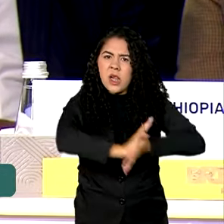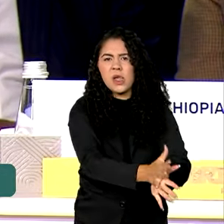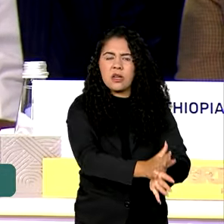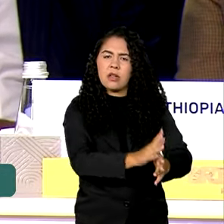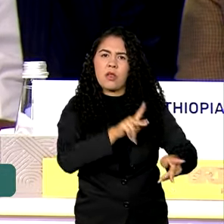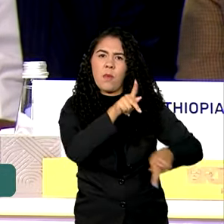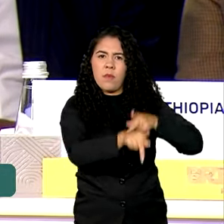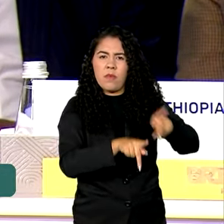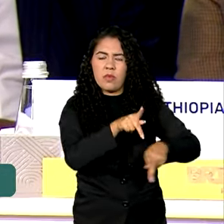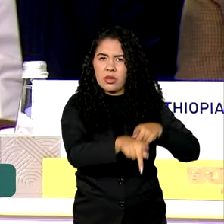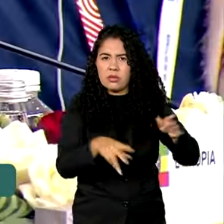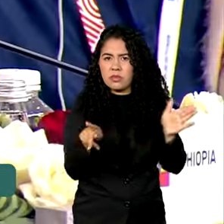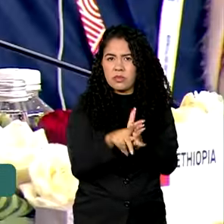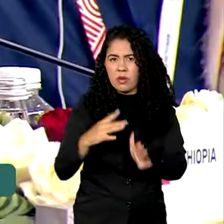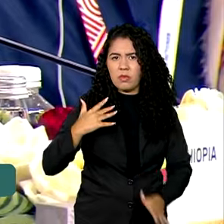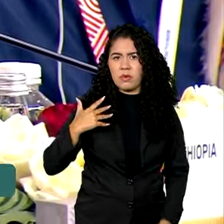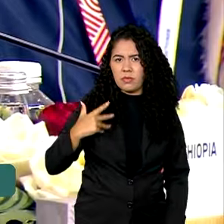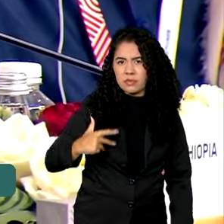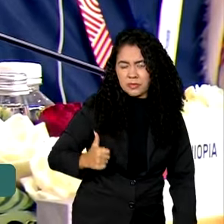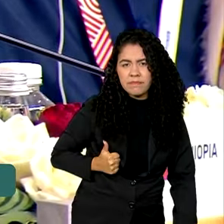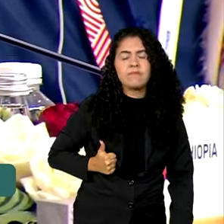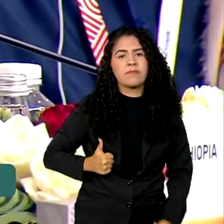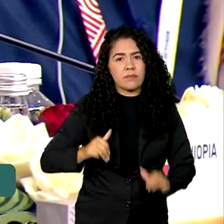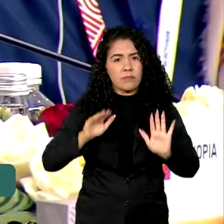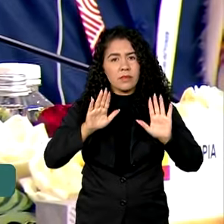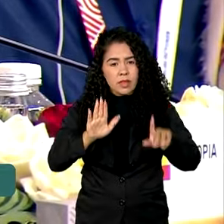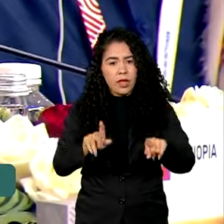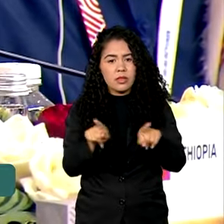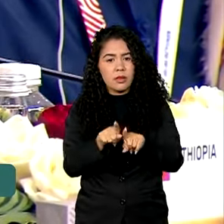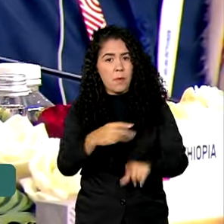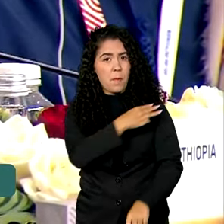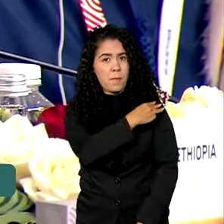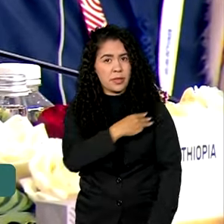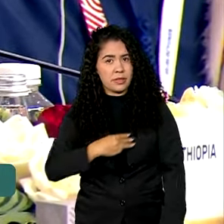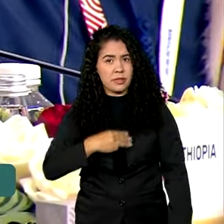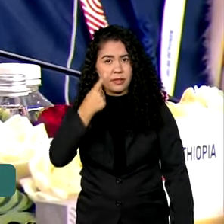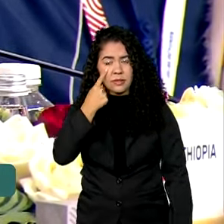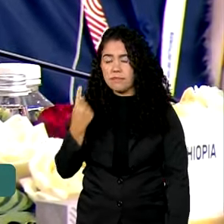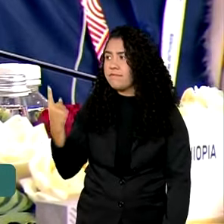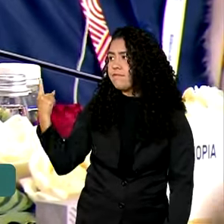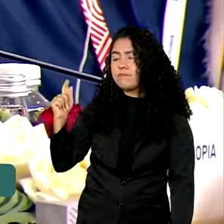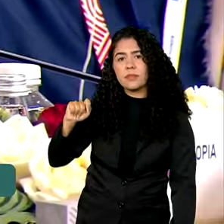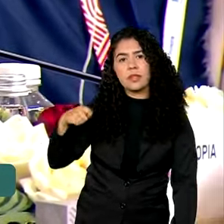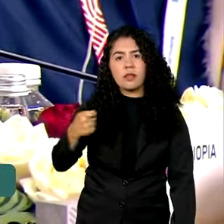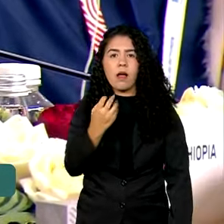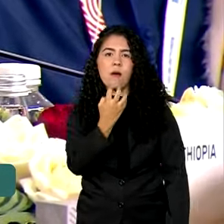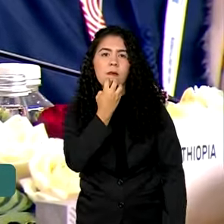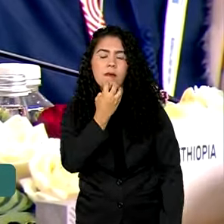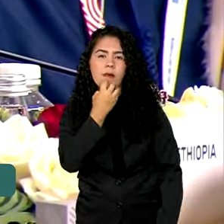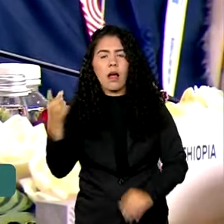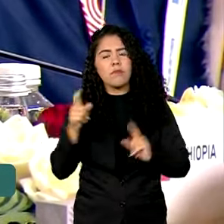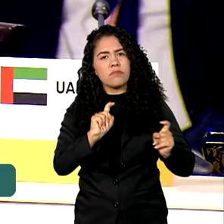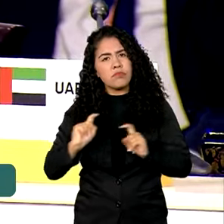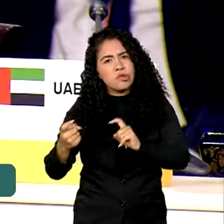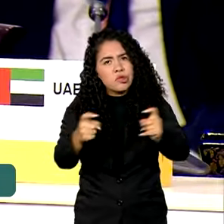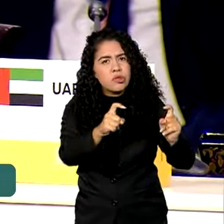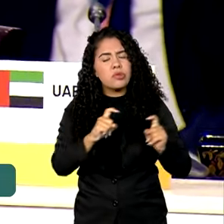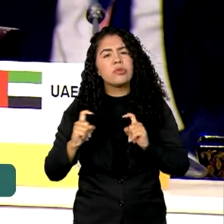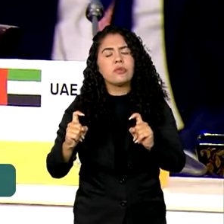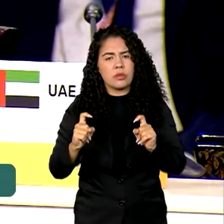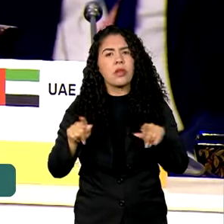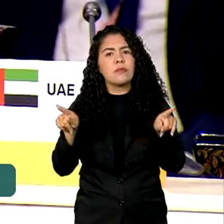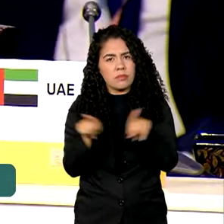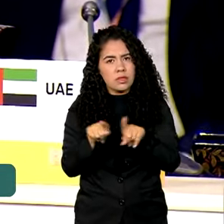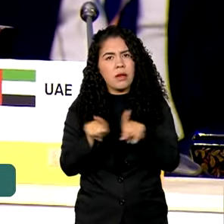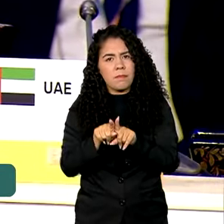o povo palestino. O ministro das Relações Exteriores, Mauro Vieira, discursou na reunião de líderes e voltou